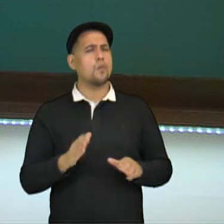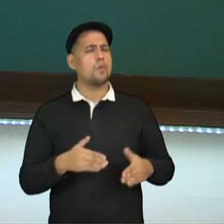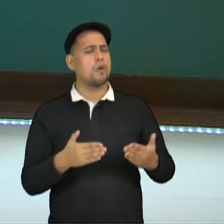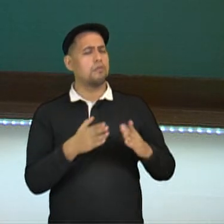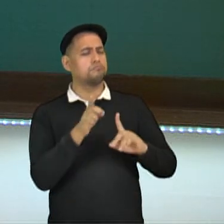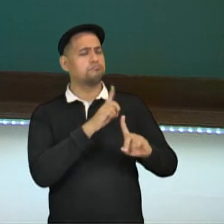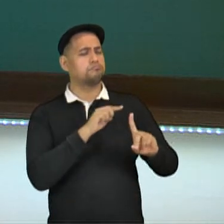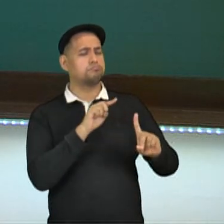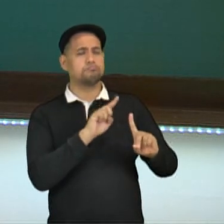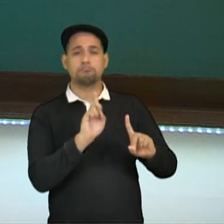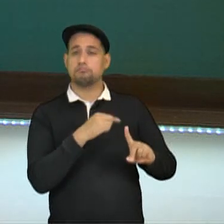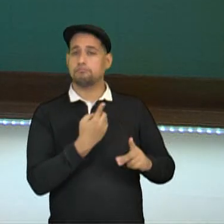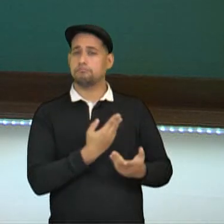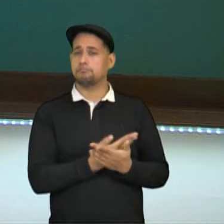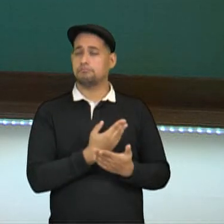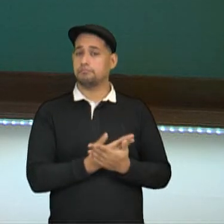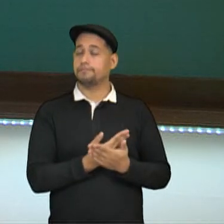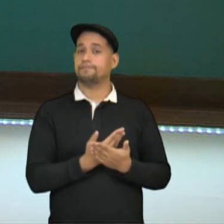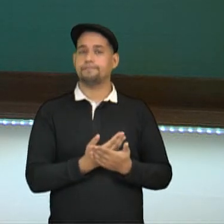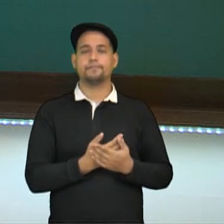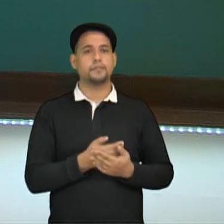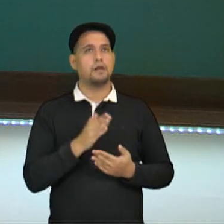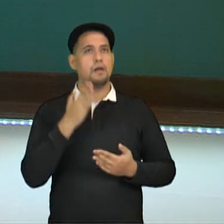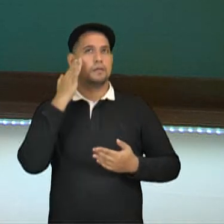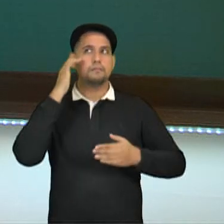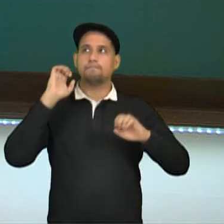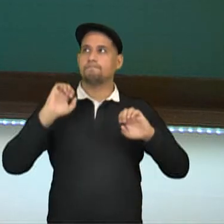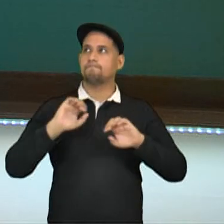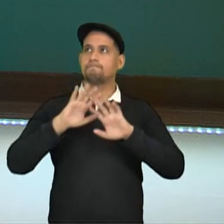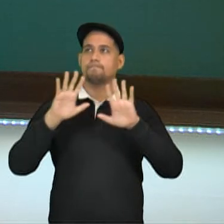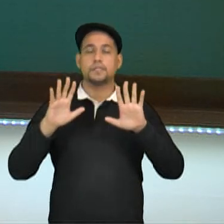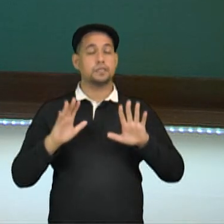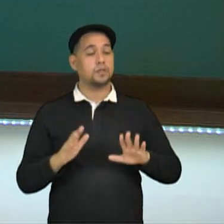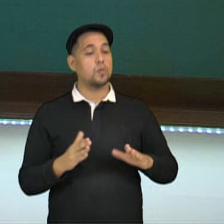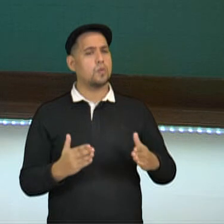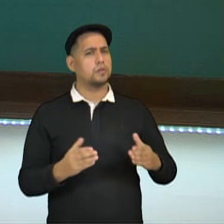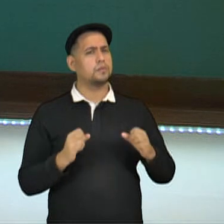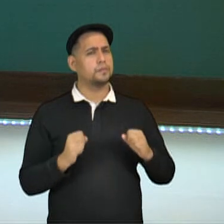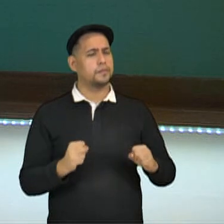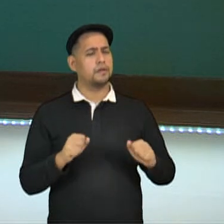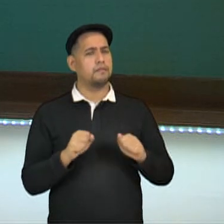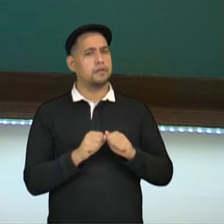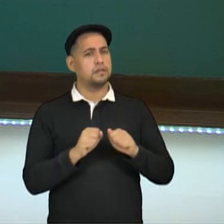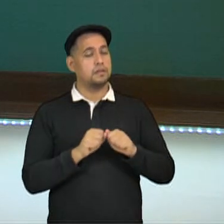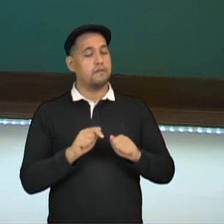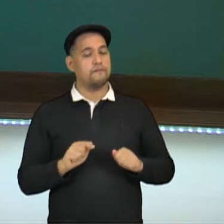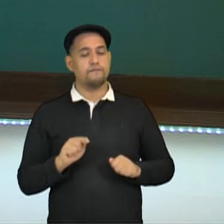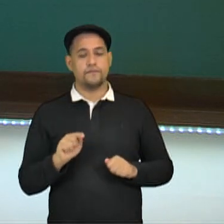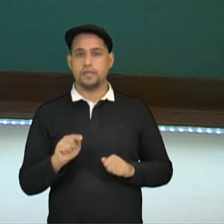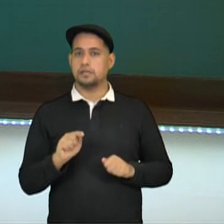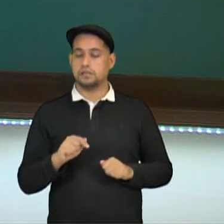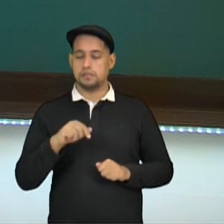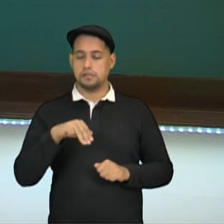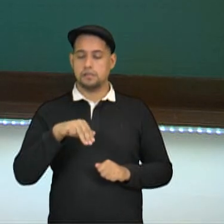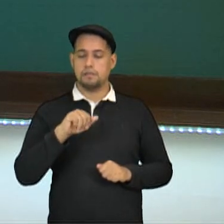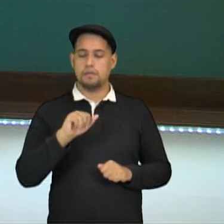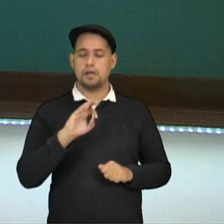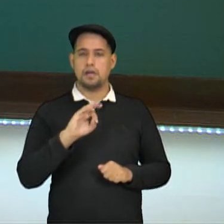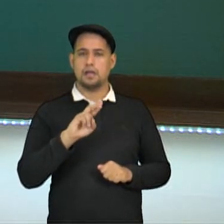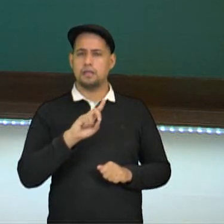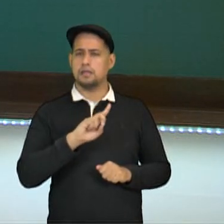objetivos na nossa aula? Então, compreender quando é possível efetuar a multiplicação entre